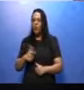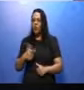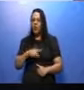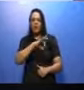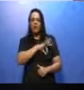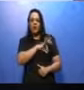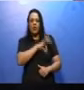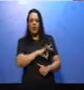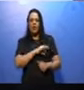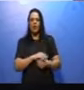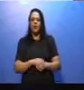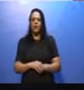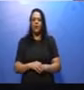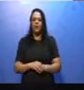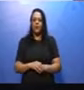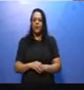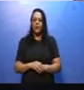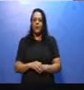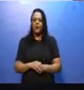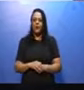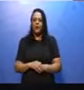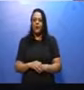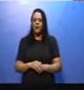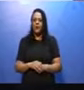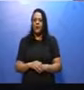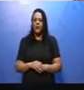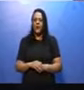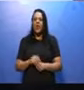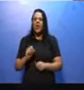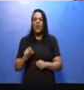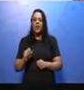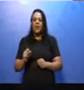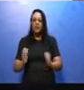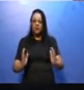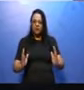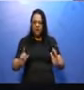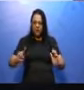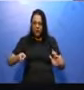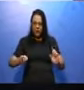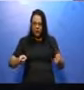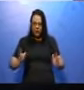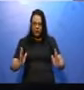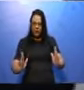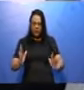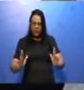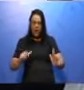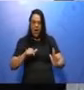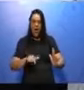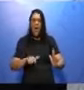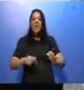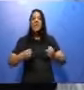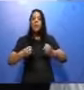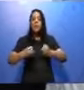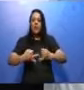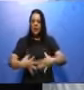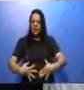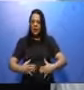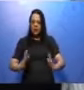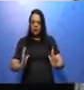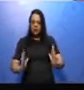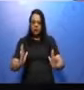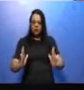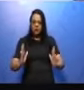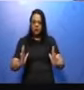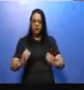A oração subordinada adjetiva explicativa bem no meio entre as vírgulas. E aqui, professora, então eu tenho oração principal